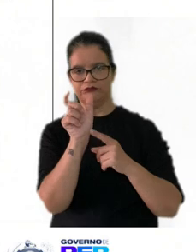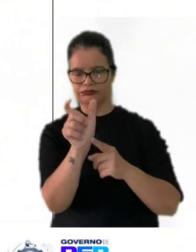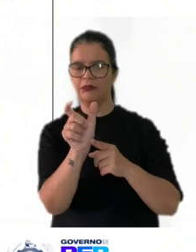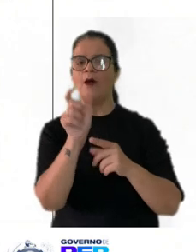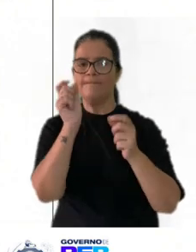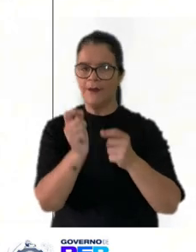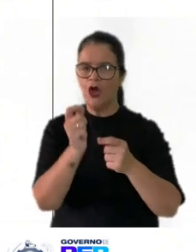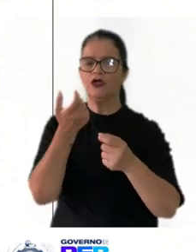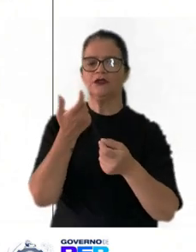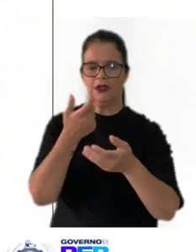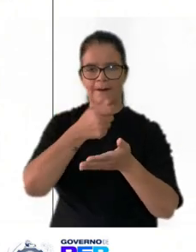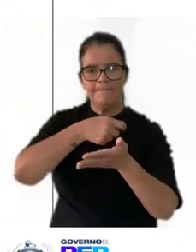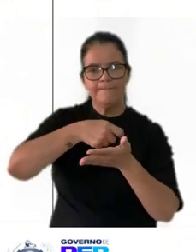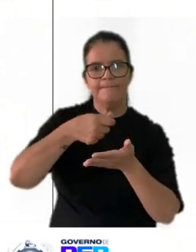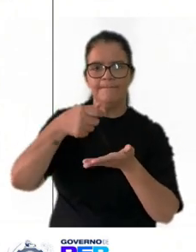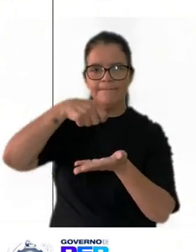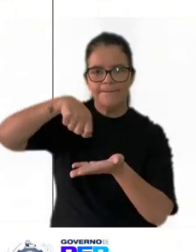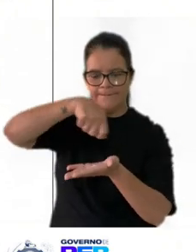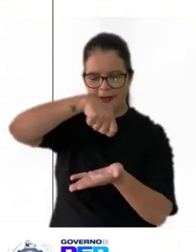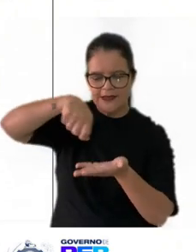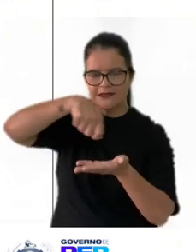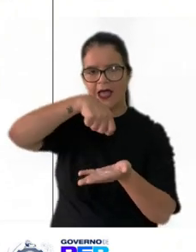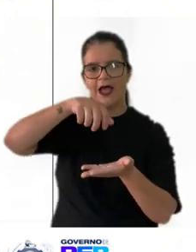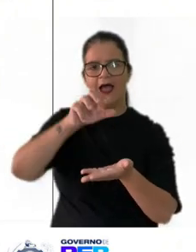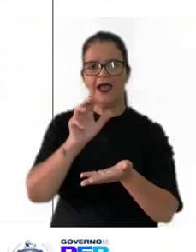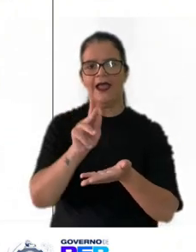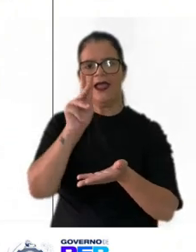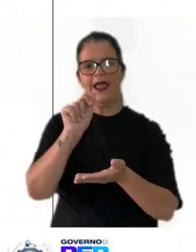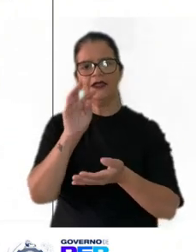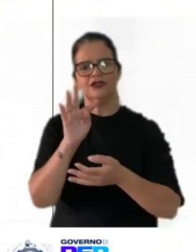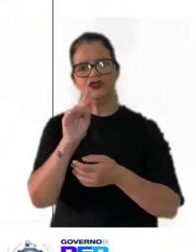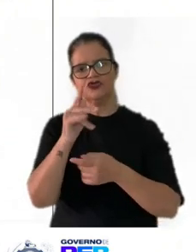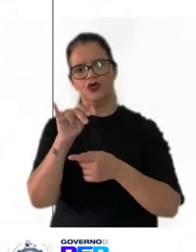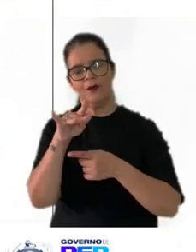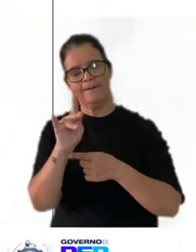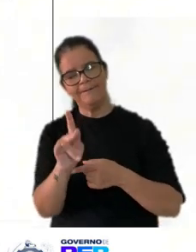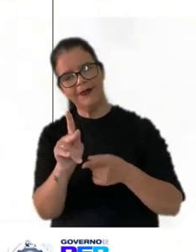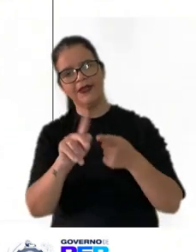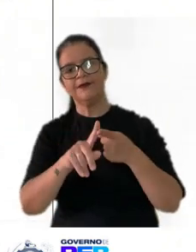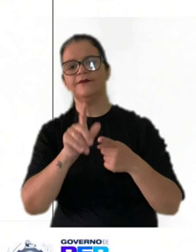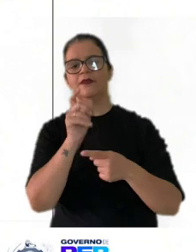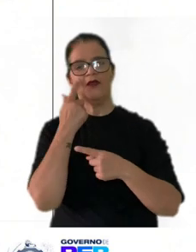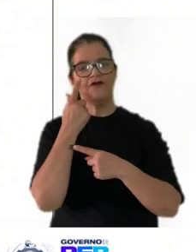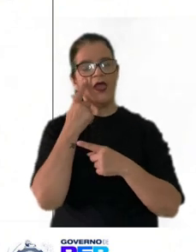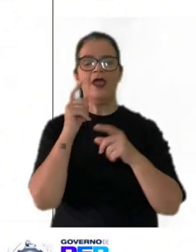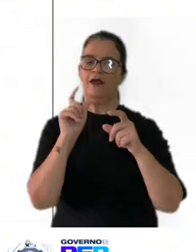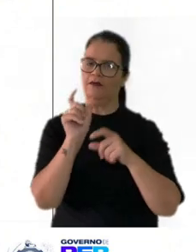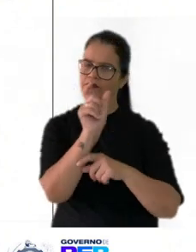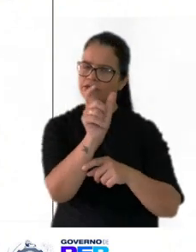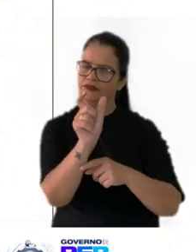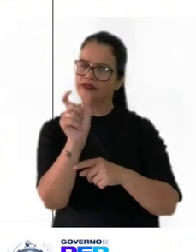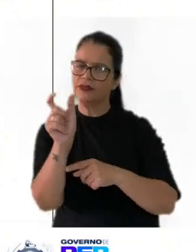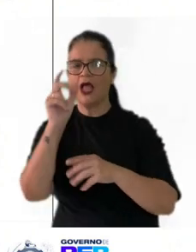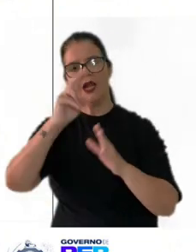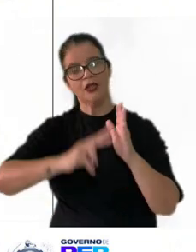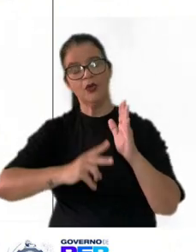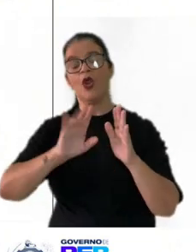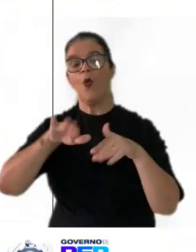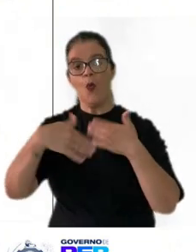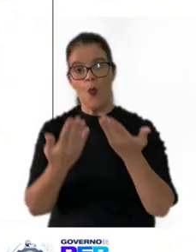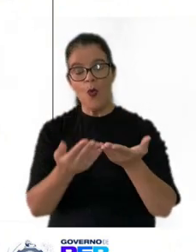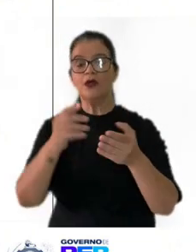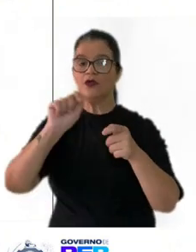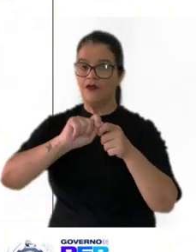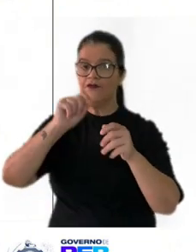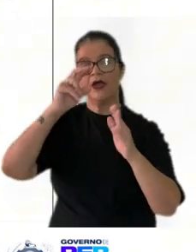olhada the boss wants to know if you're going to pass the catcher então quando eu faço a leitura dessa